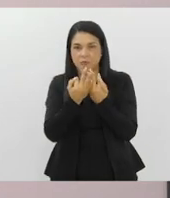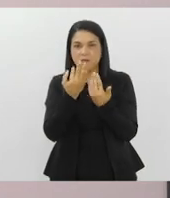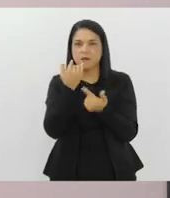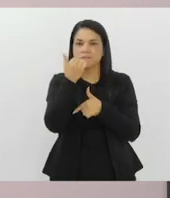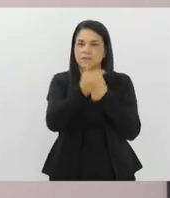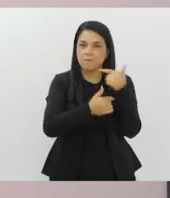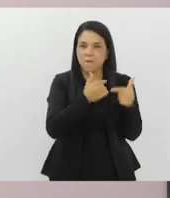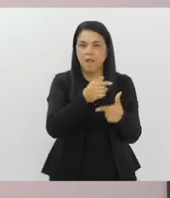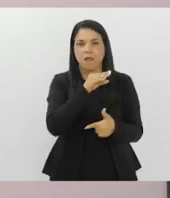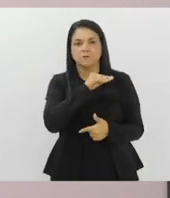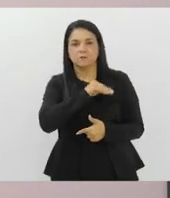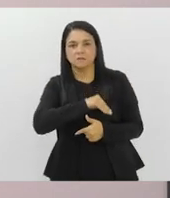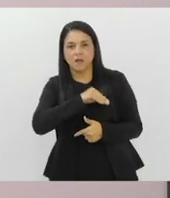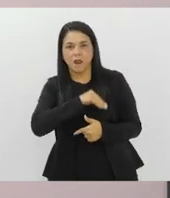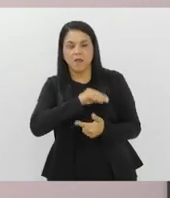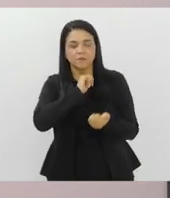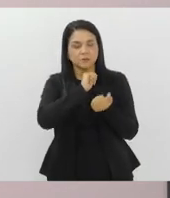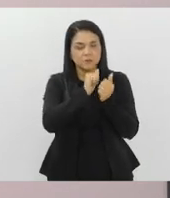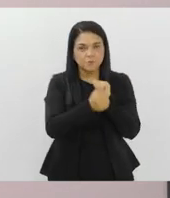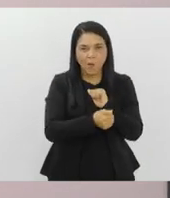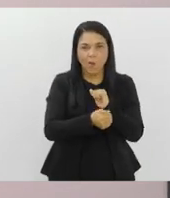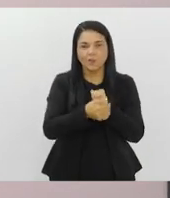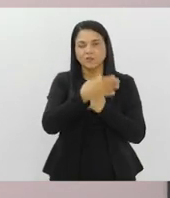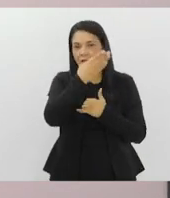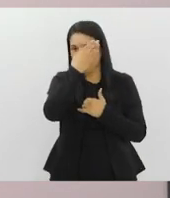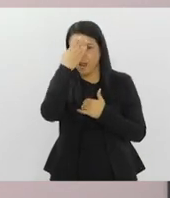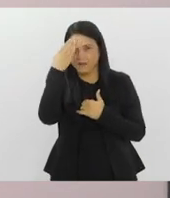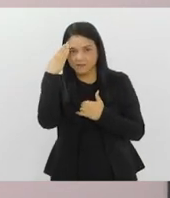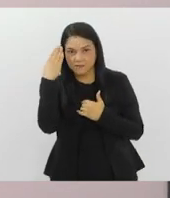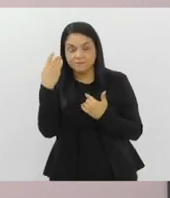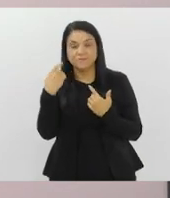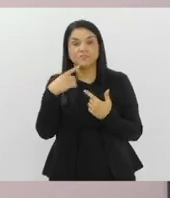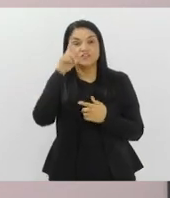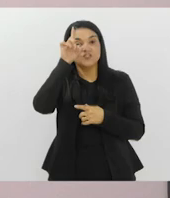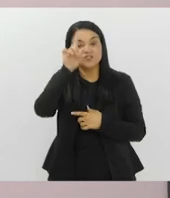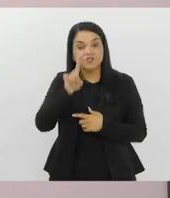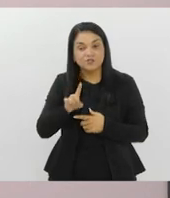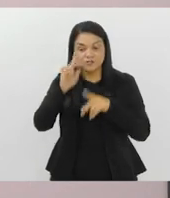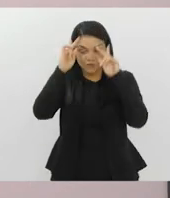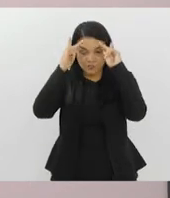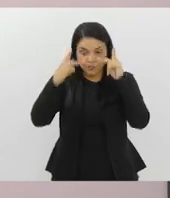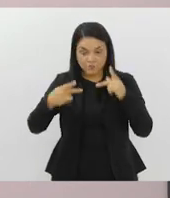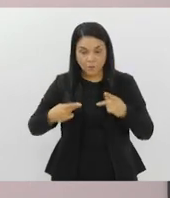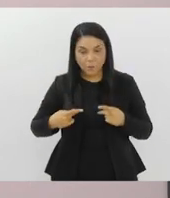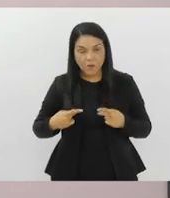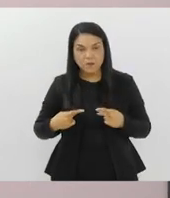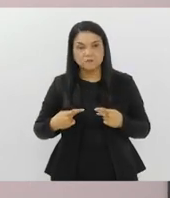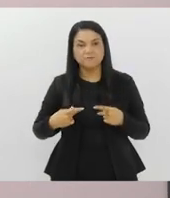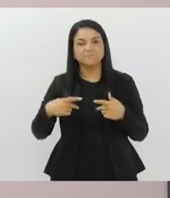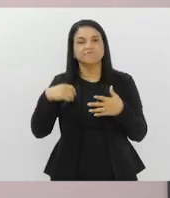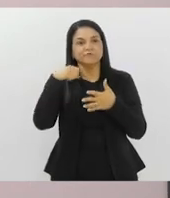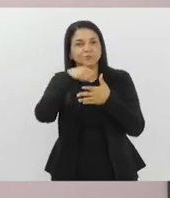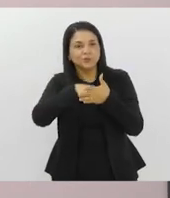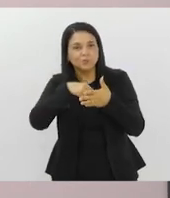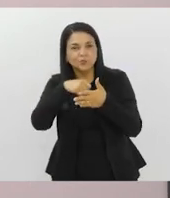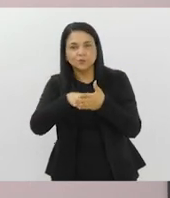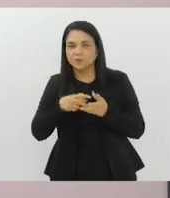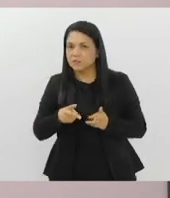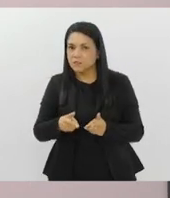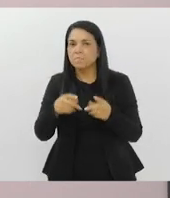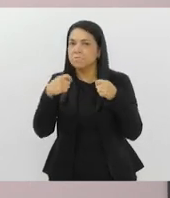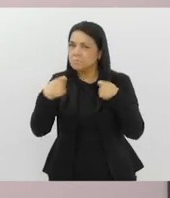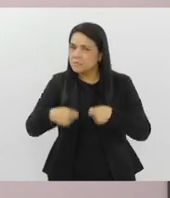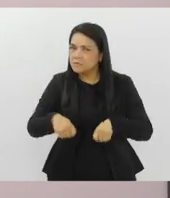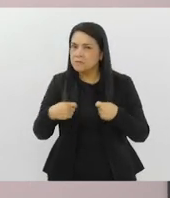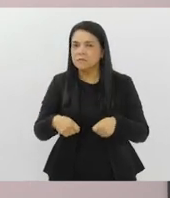tenha renda, que tenha esporte, lazer. Então, todos os direitos humanos que a gente tanto luta, tudo isso precisa acontecer, porque não adianta